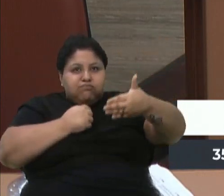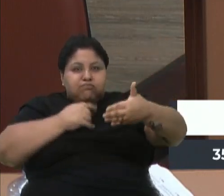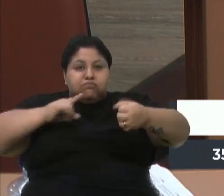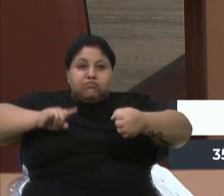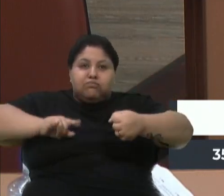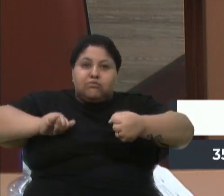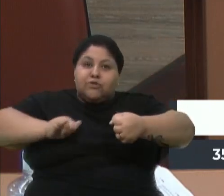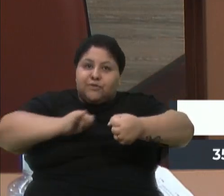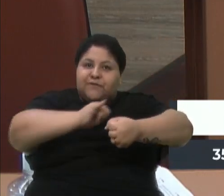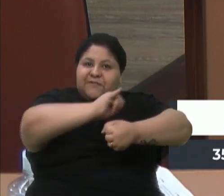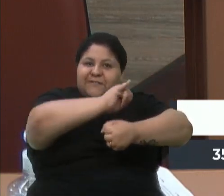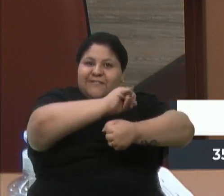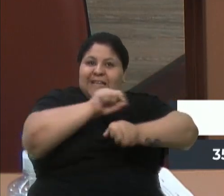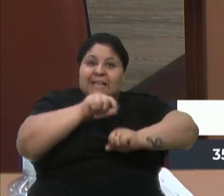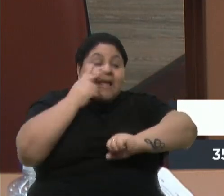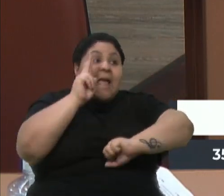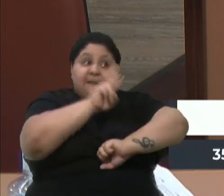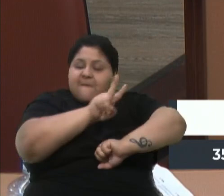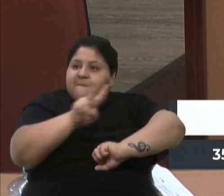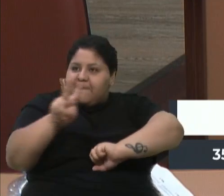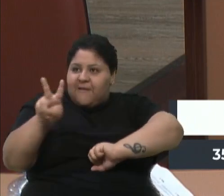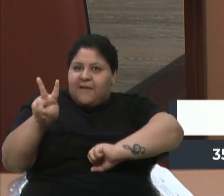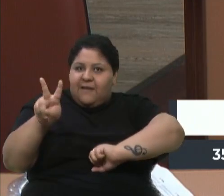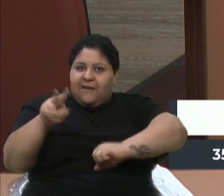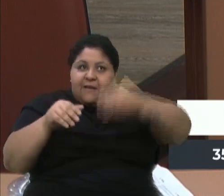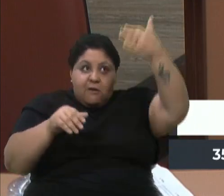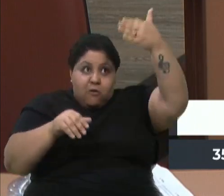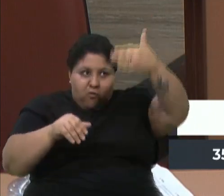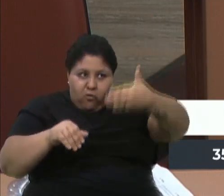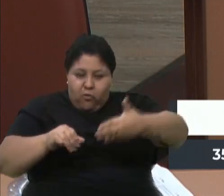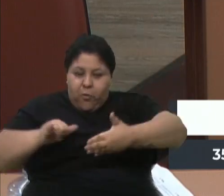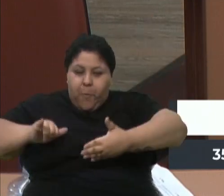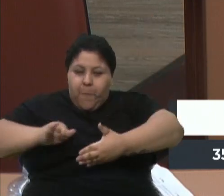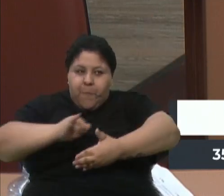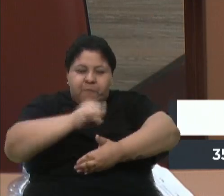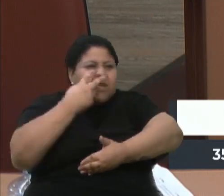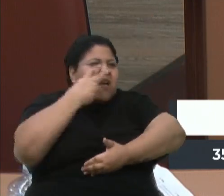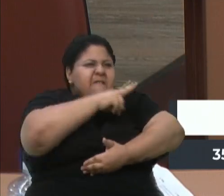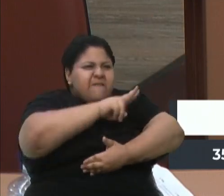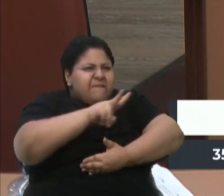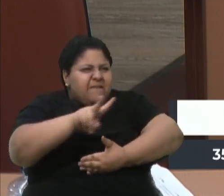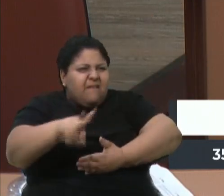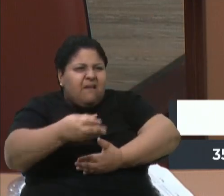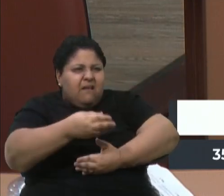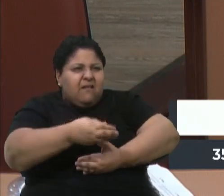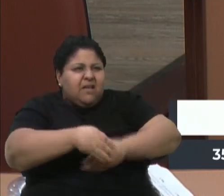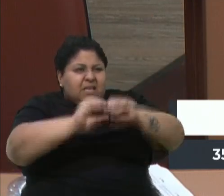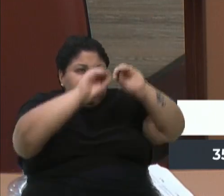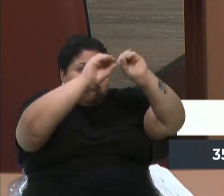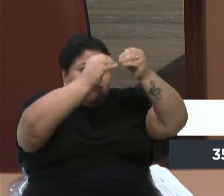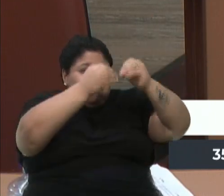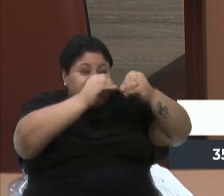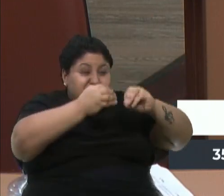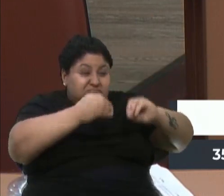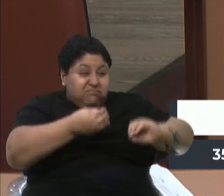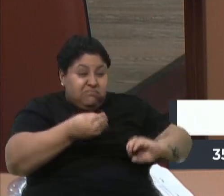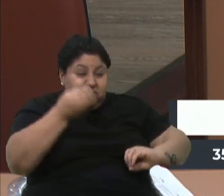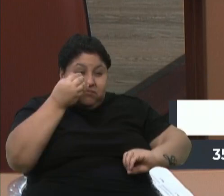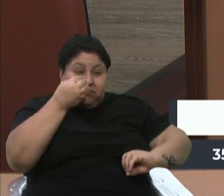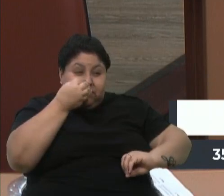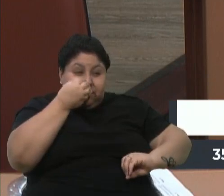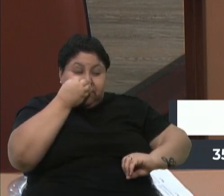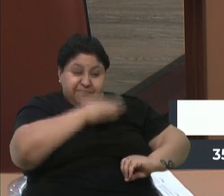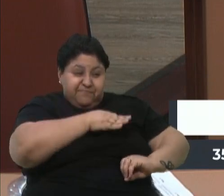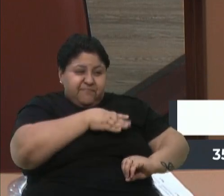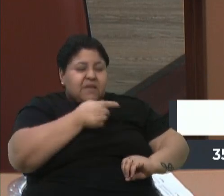nosso aeroporto municipal de Caxias do Sul, Hugo Cantergiani, vê um muro totalmente desvitalizado, né? Então, eu me recordo que